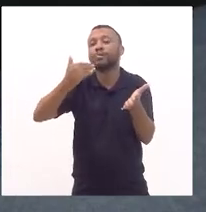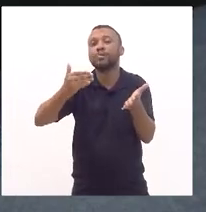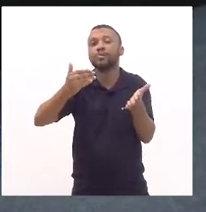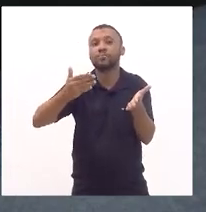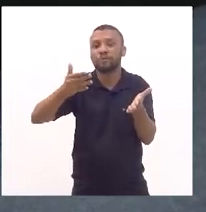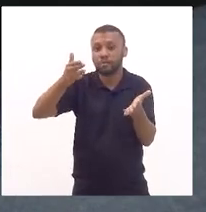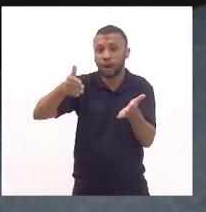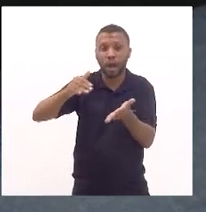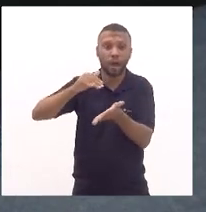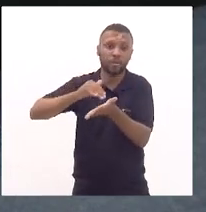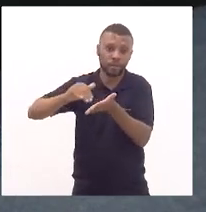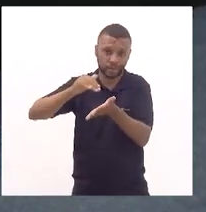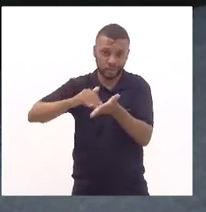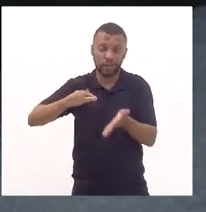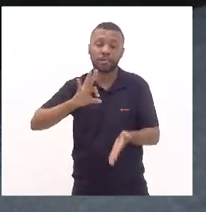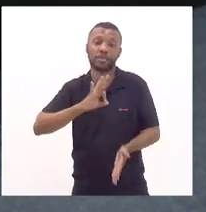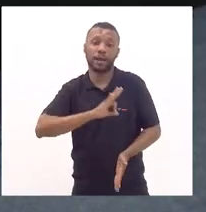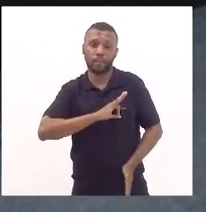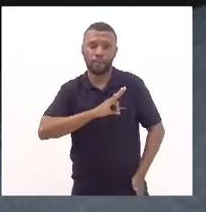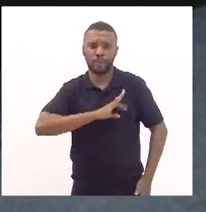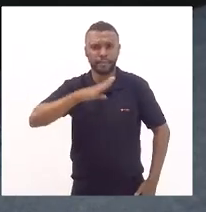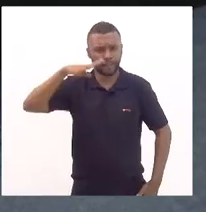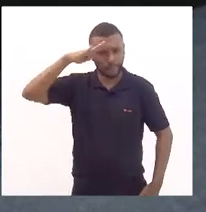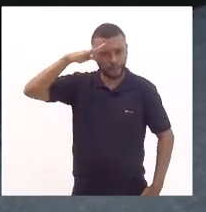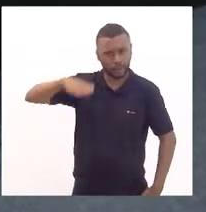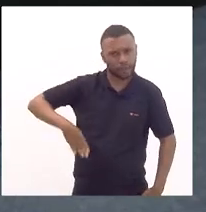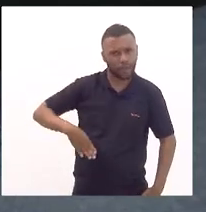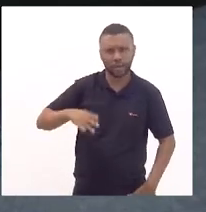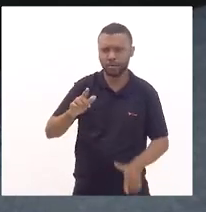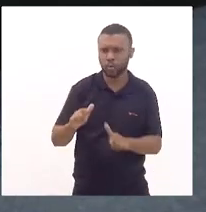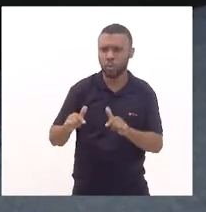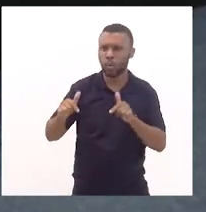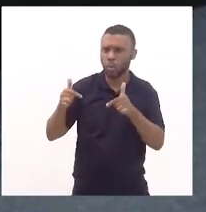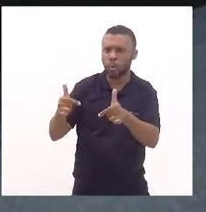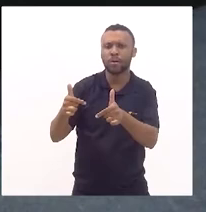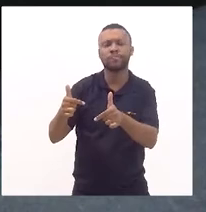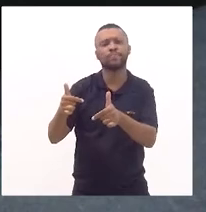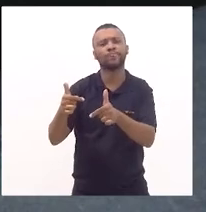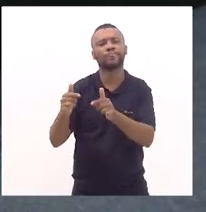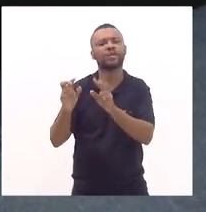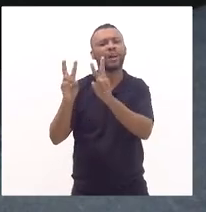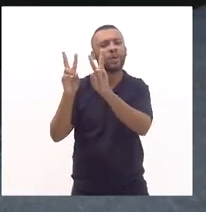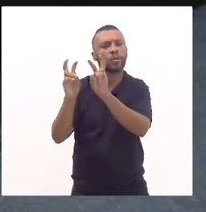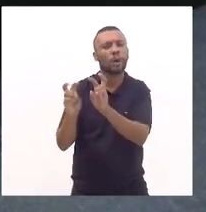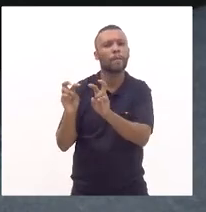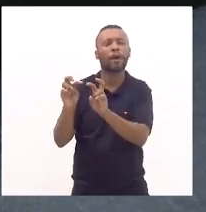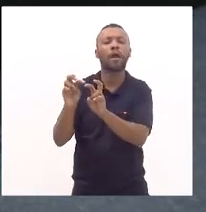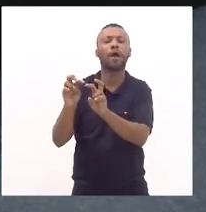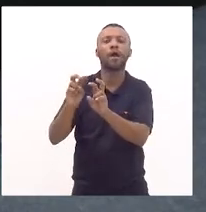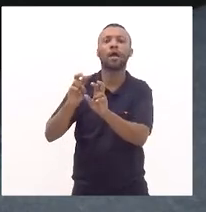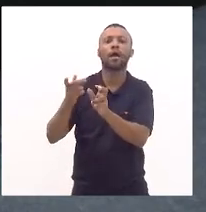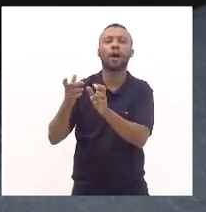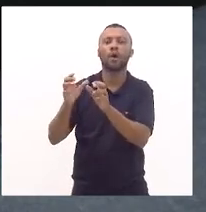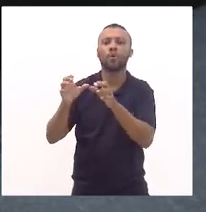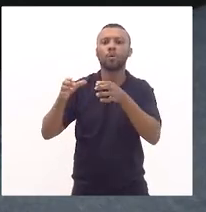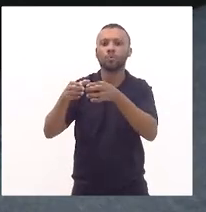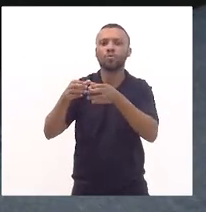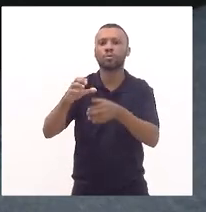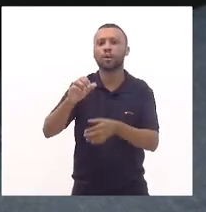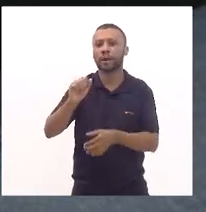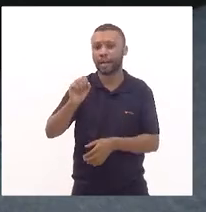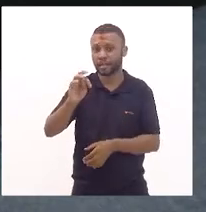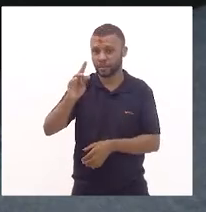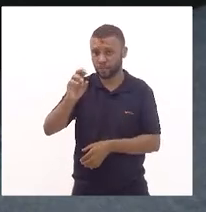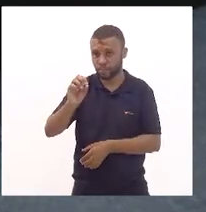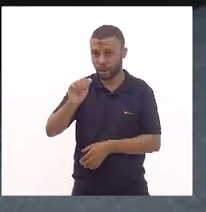senhor secretário da Polícia Militar que tomasse uma atitude com relação ao conjunto Castro Alves